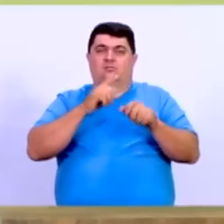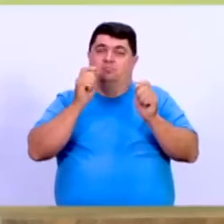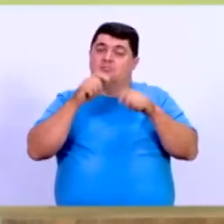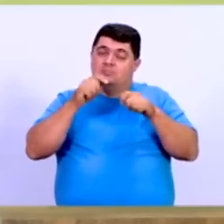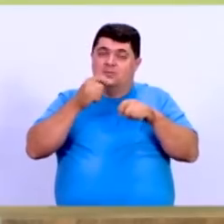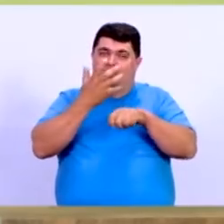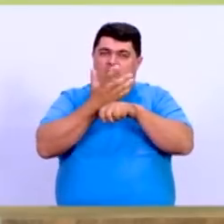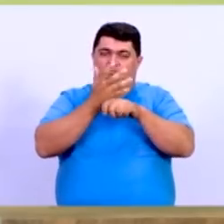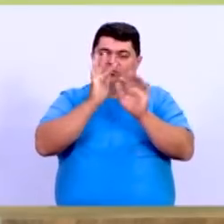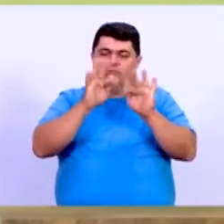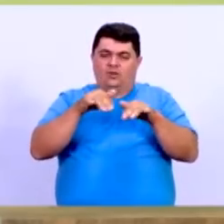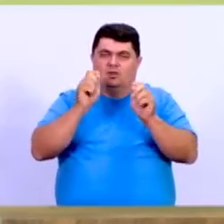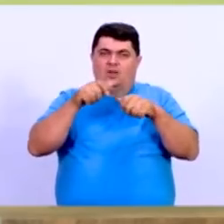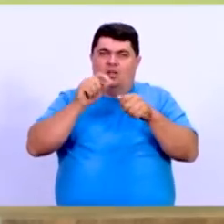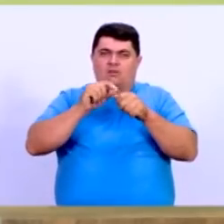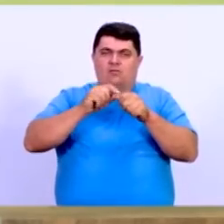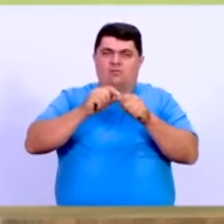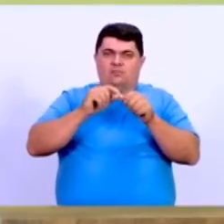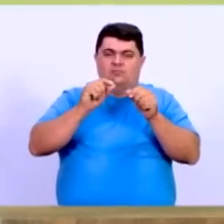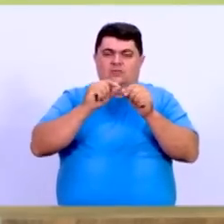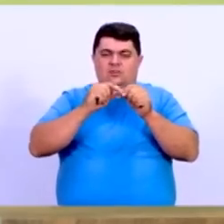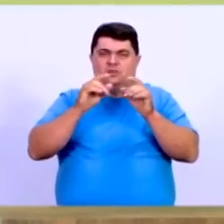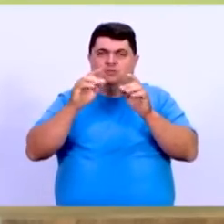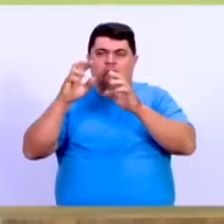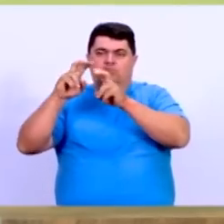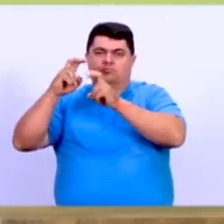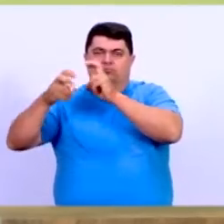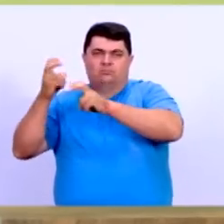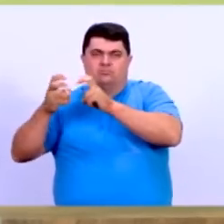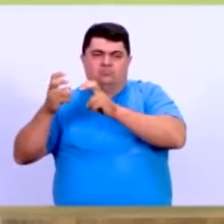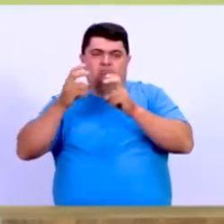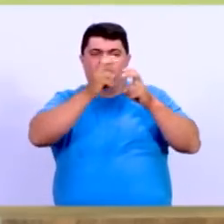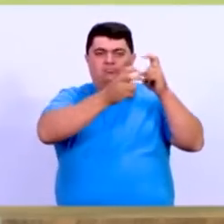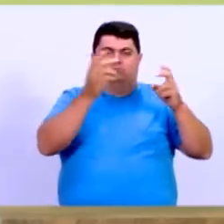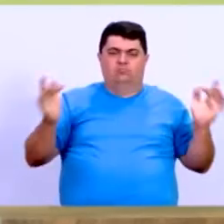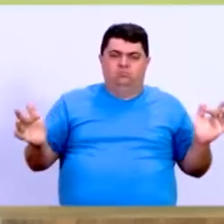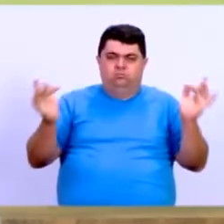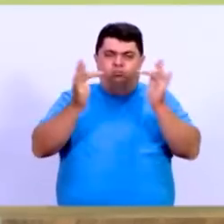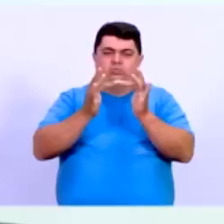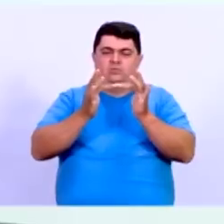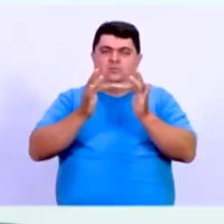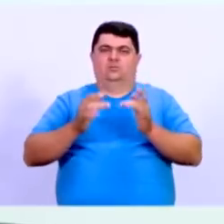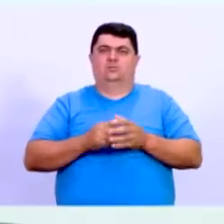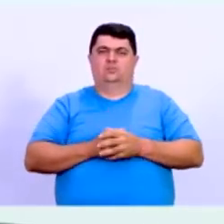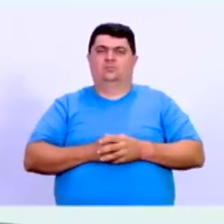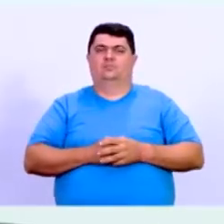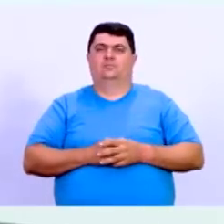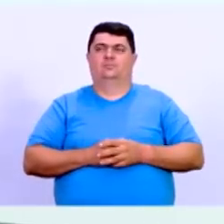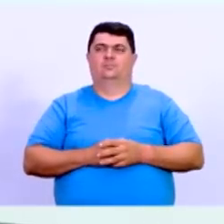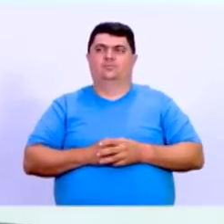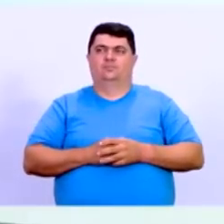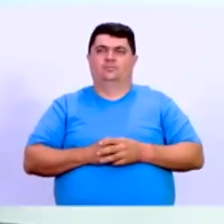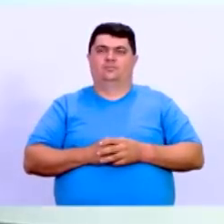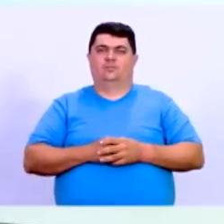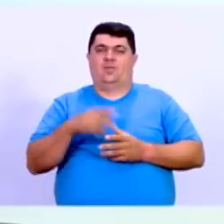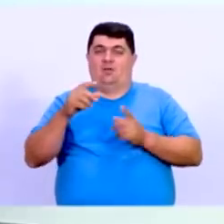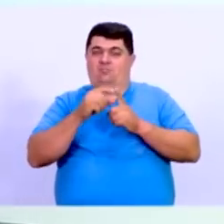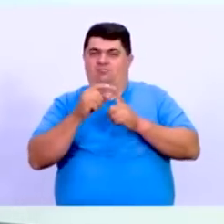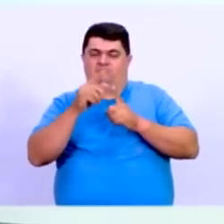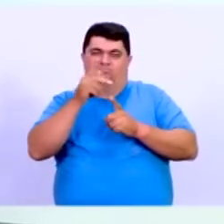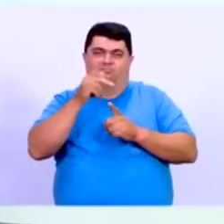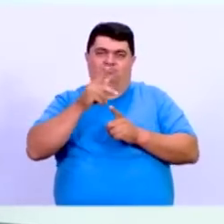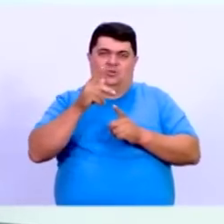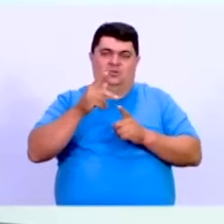capazes de fazer a mágica de conectar pessoas, milhões de pessoas no mundo inteiro. Muito bem, professor. Olha, as palavras do professor Fábio